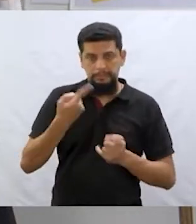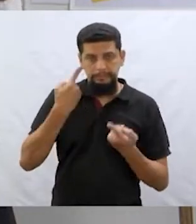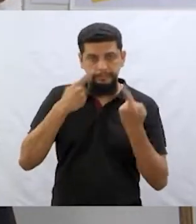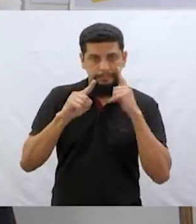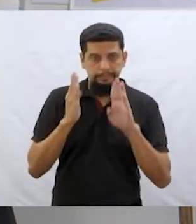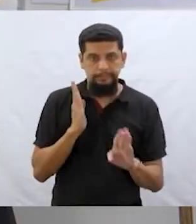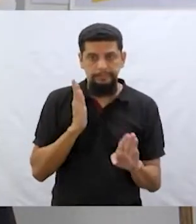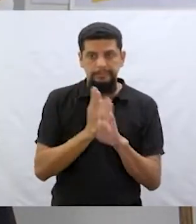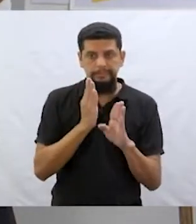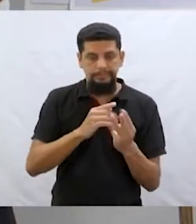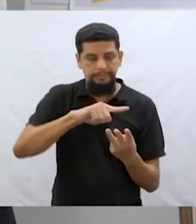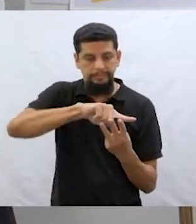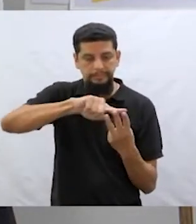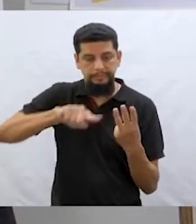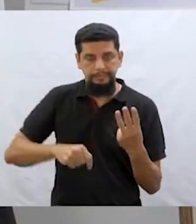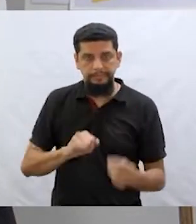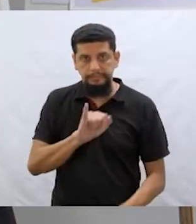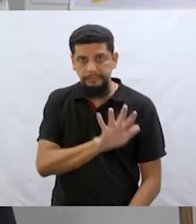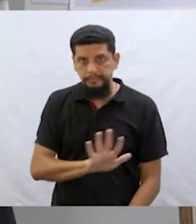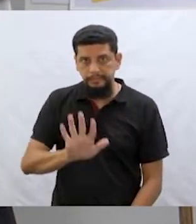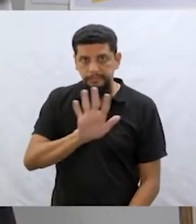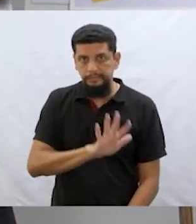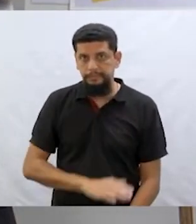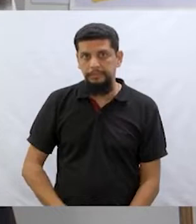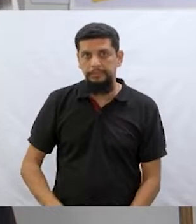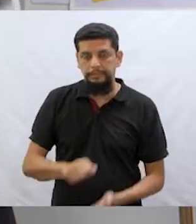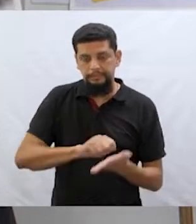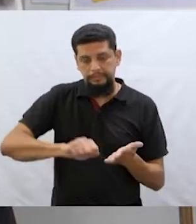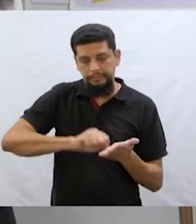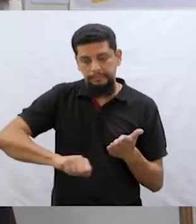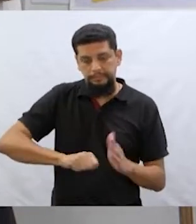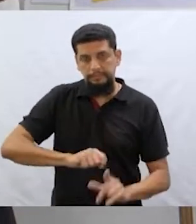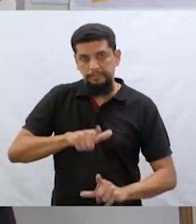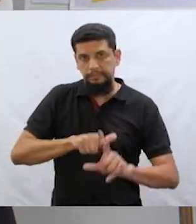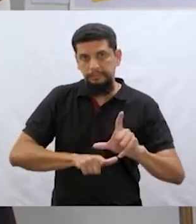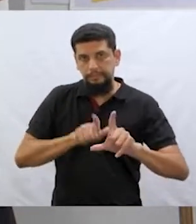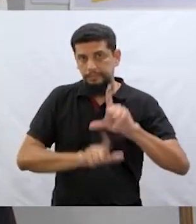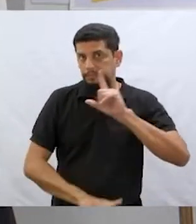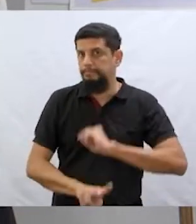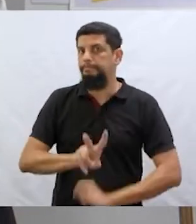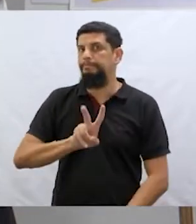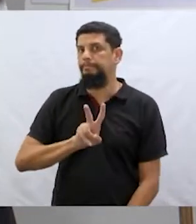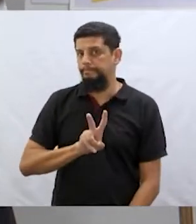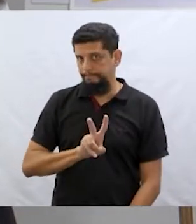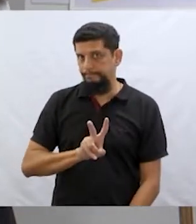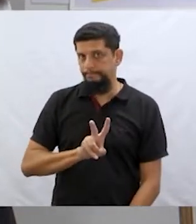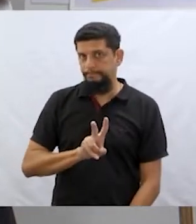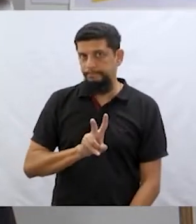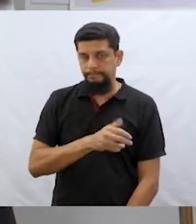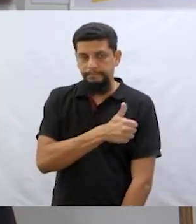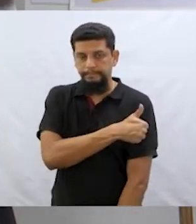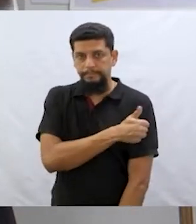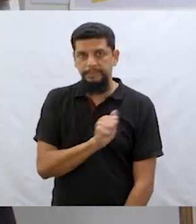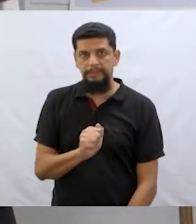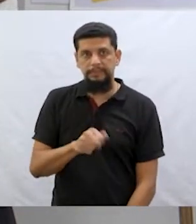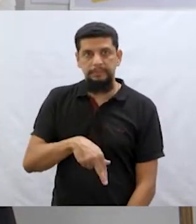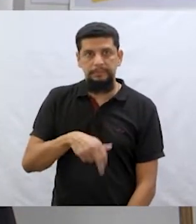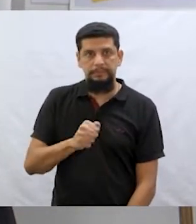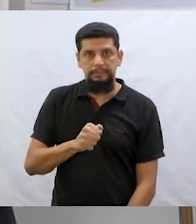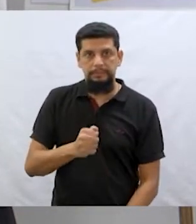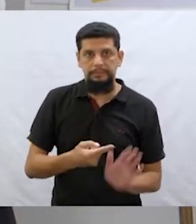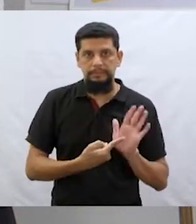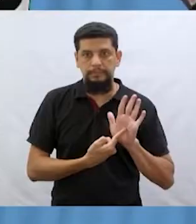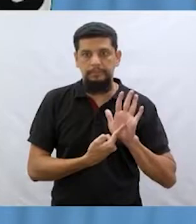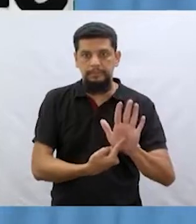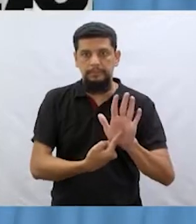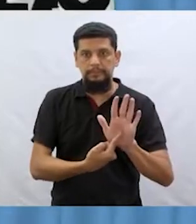Ana. Já percebemos que essas três imagens se escrevem com a primeira letra, que é a letra V. A Ana está nos